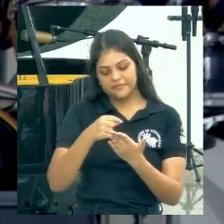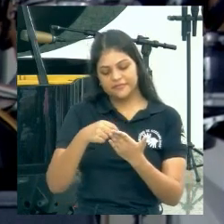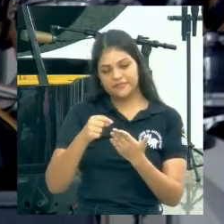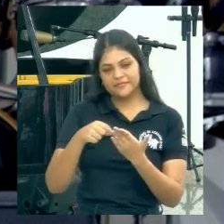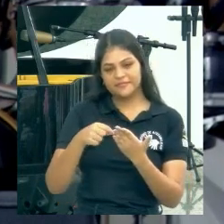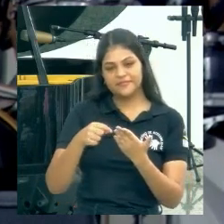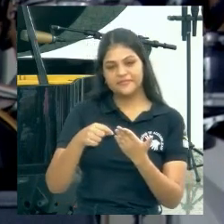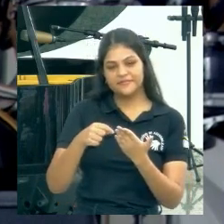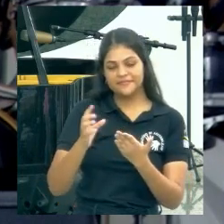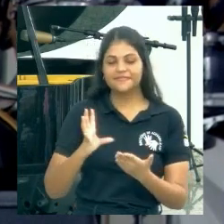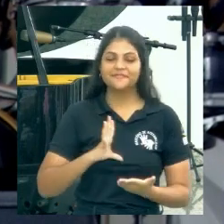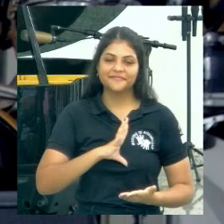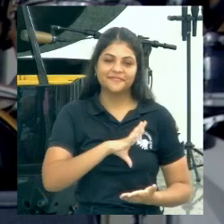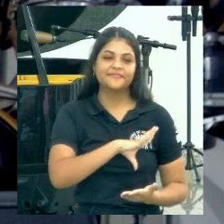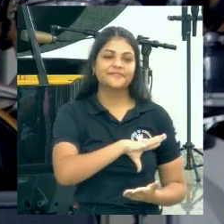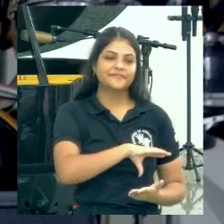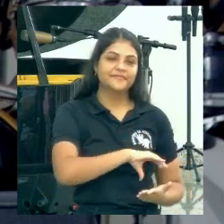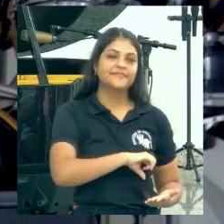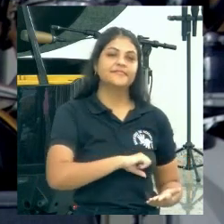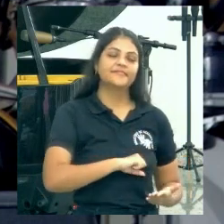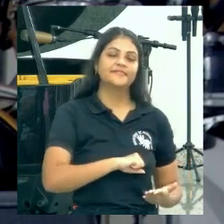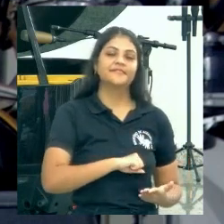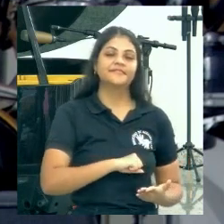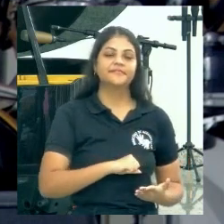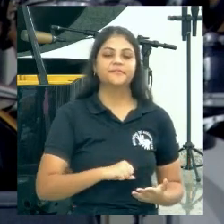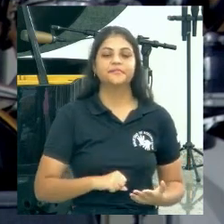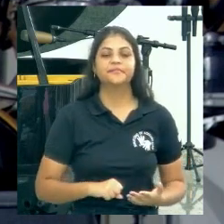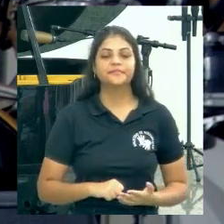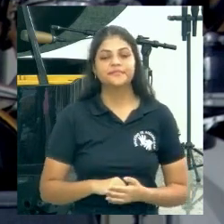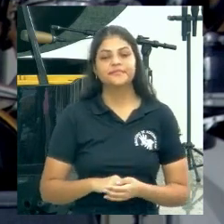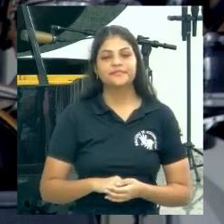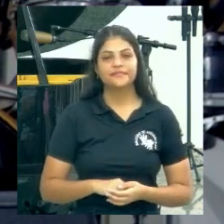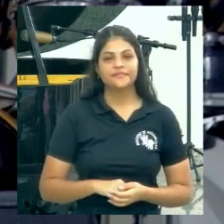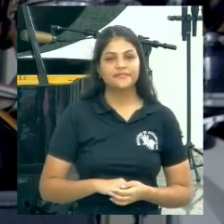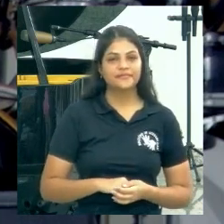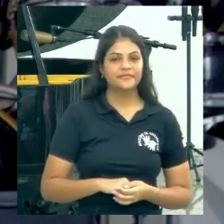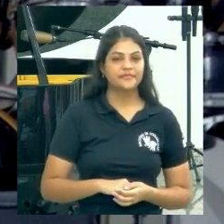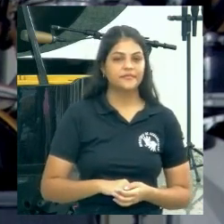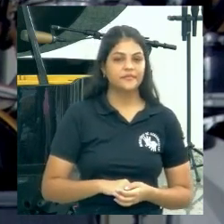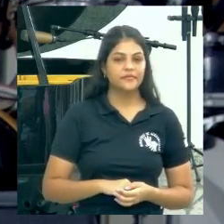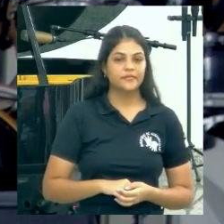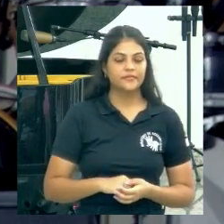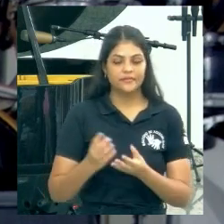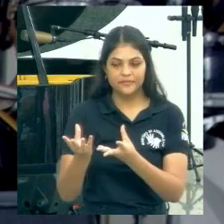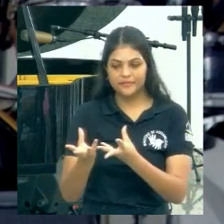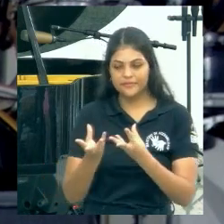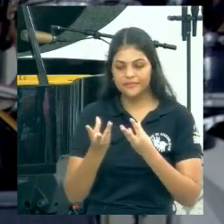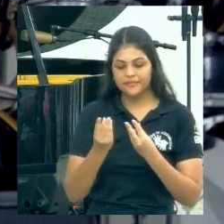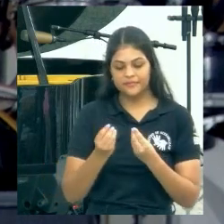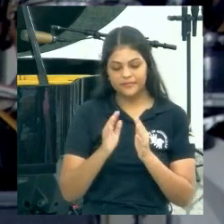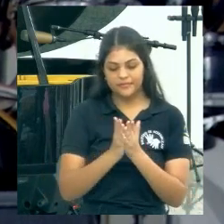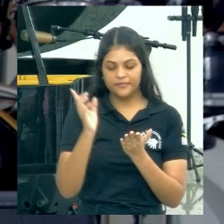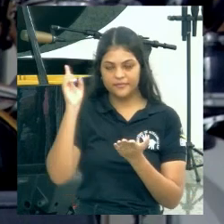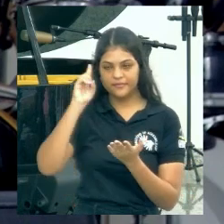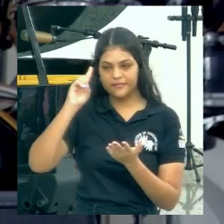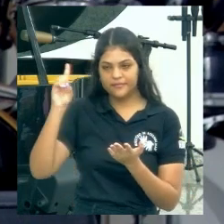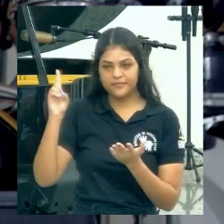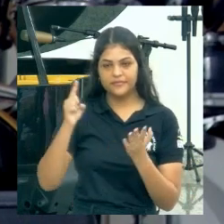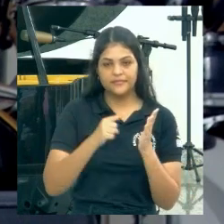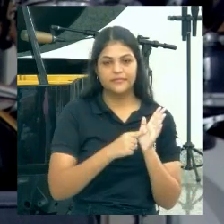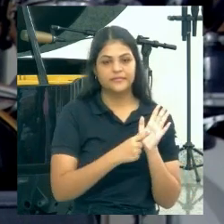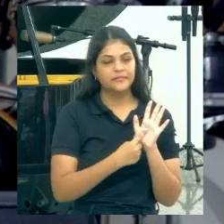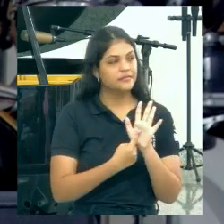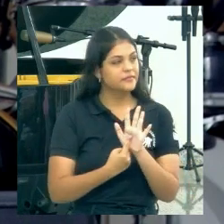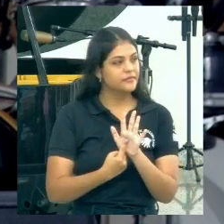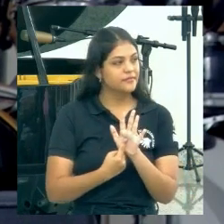as cartas de amor, ou são as cartas de amor. E por falar nisso, trouxe aqui um texto que já compartilhei com os irmãos,